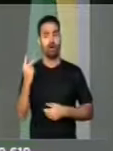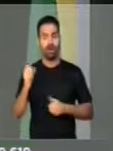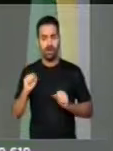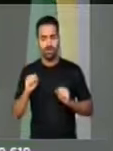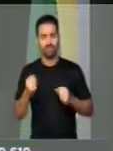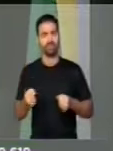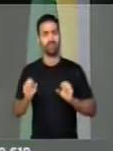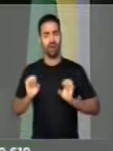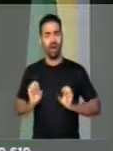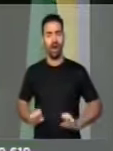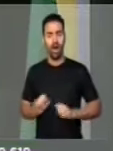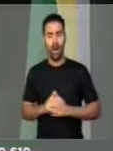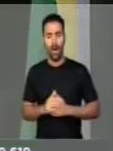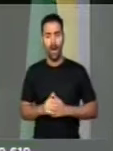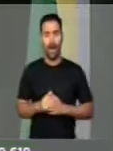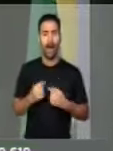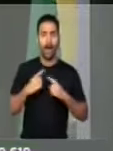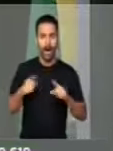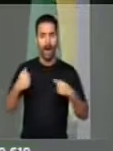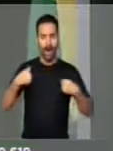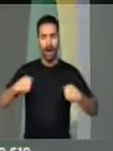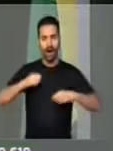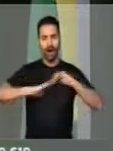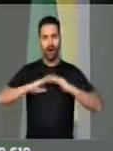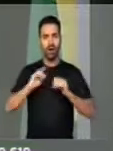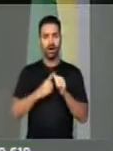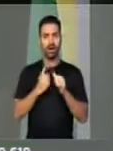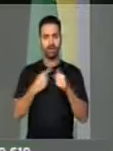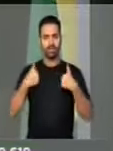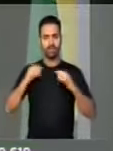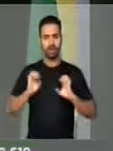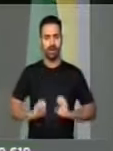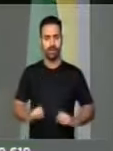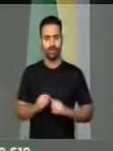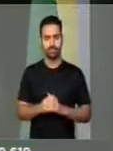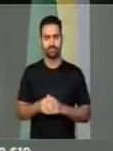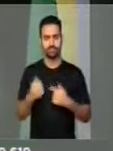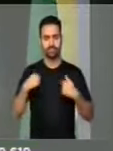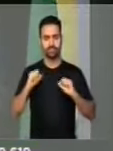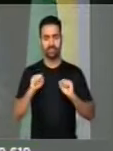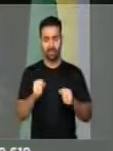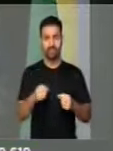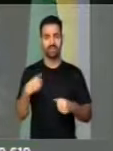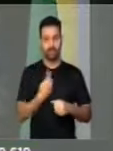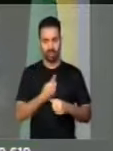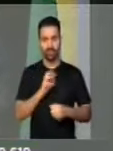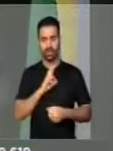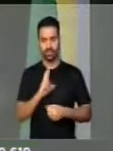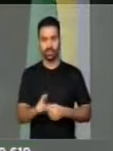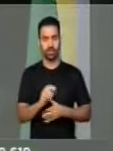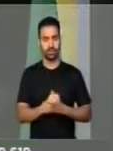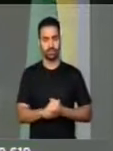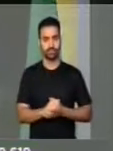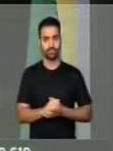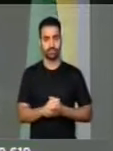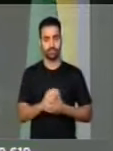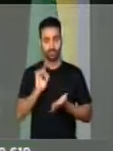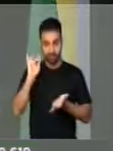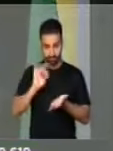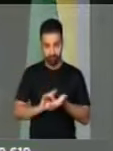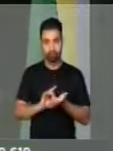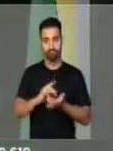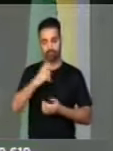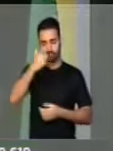a ética, sendo ético, para defender a nossa religião, sendo de fato um